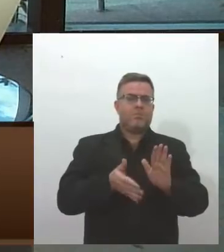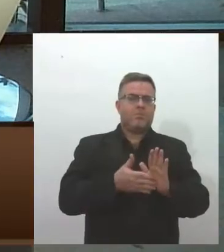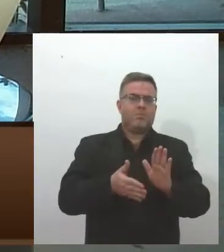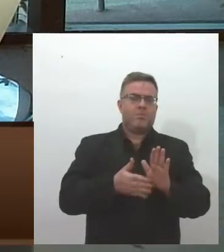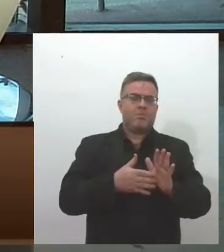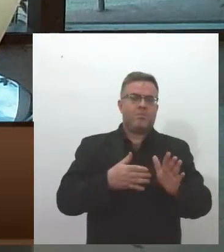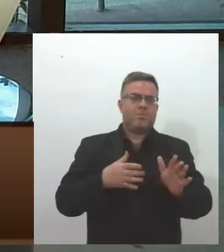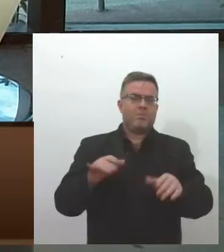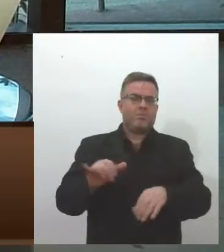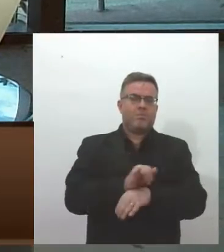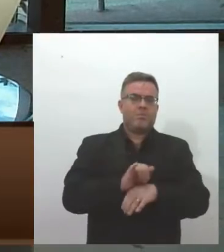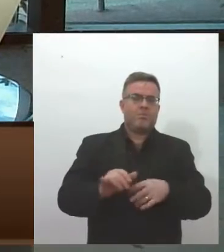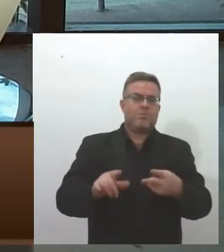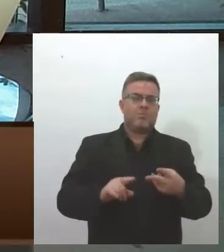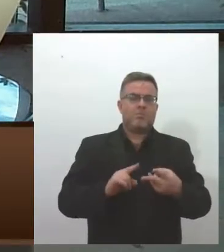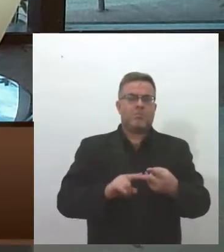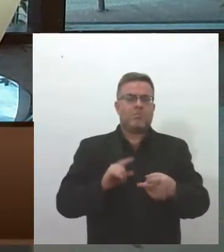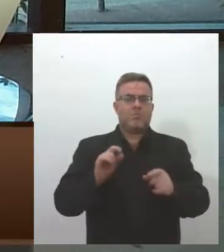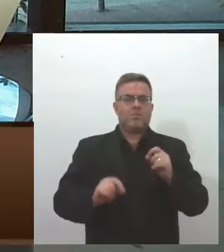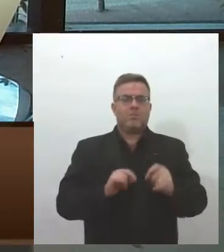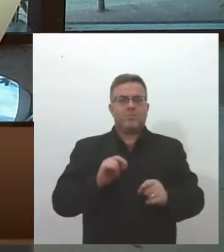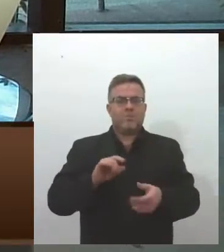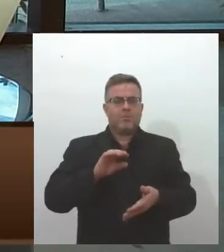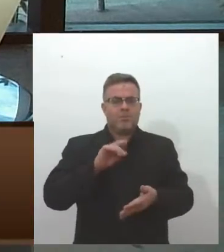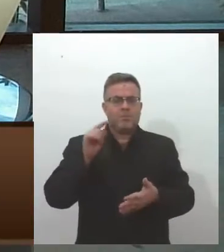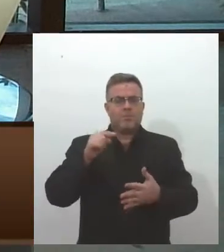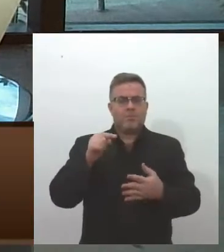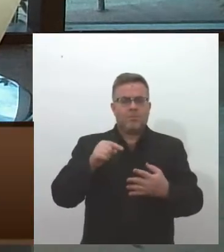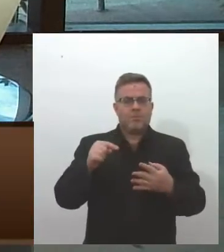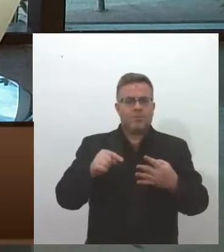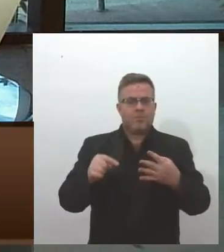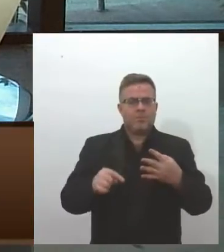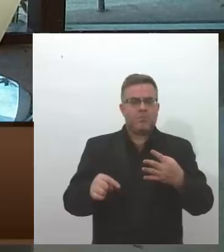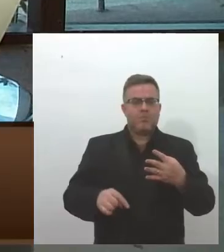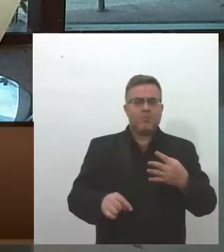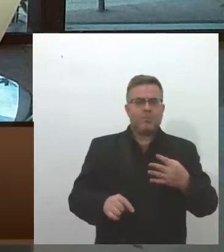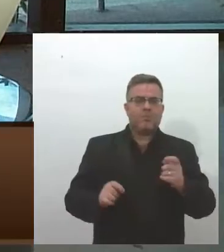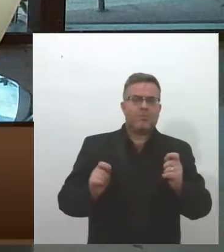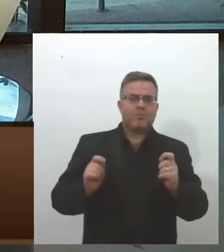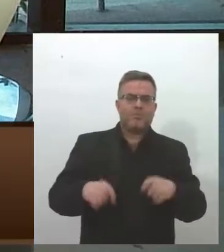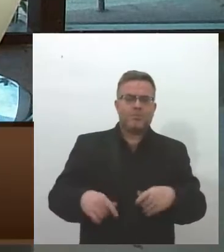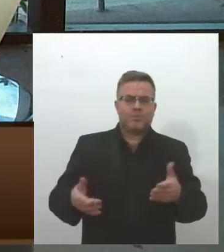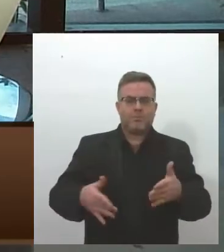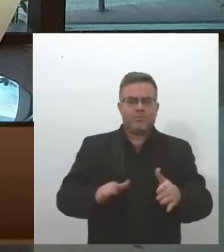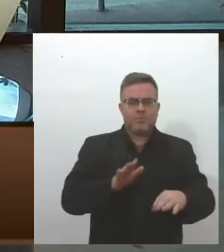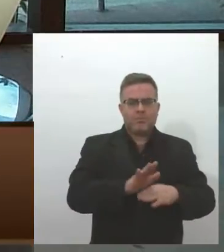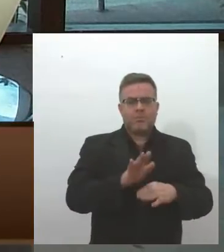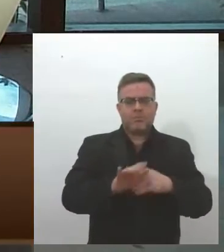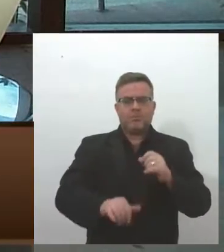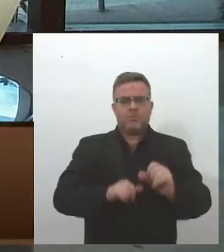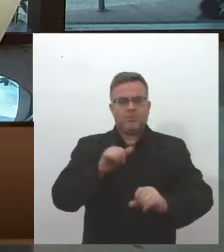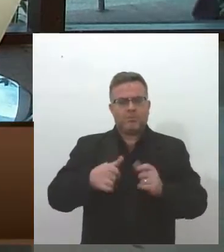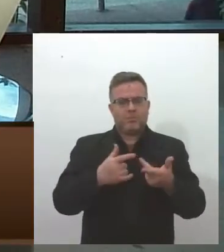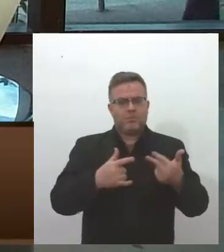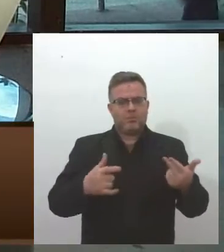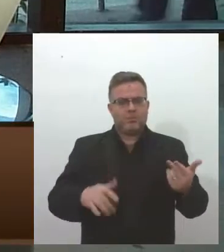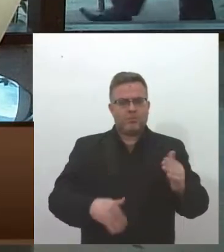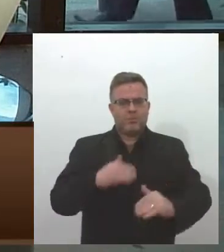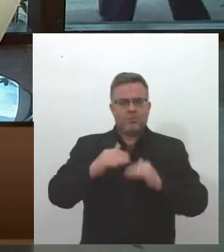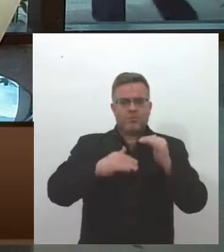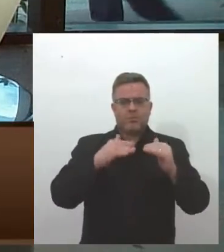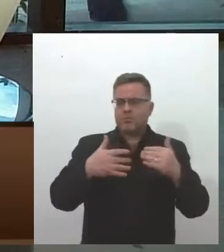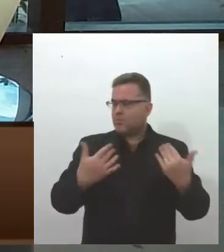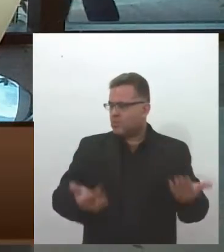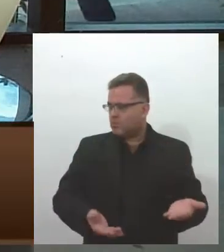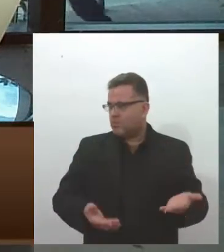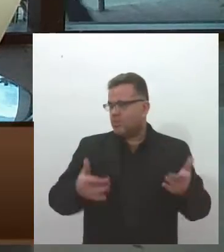estratégico, a falta de investimento, uma série de pontos que seriam limitantes para as pessoas que pretendem investir no estado, a questão das